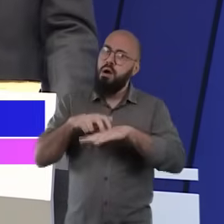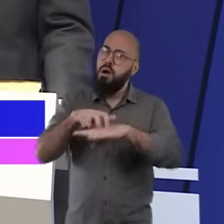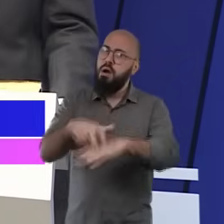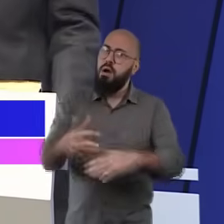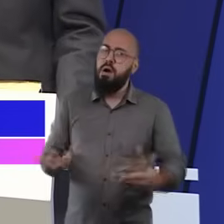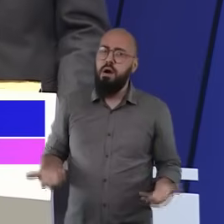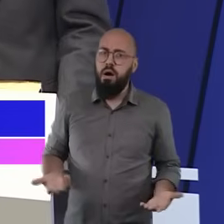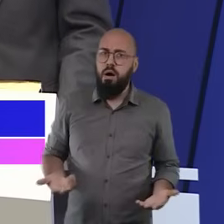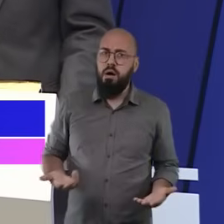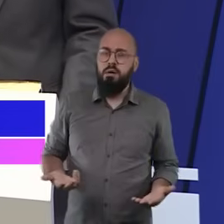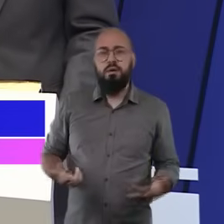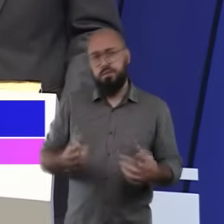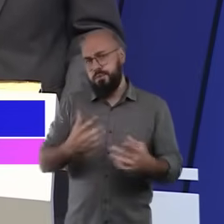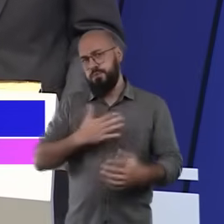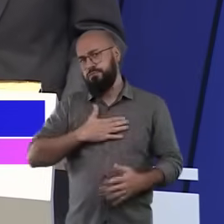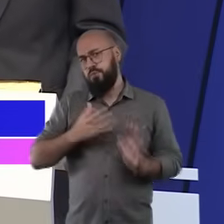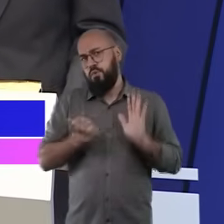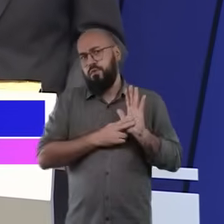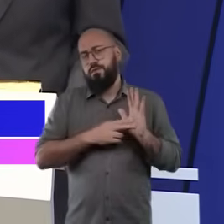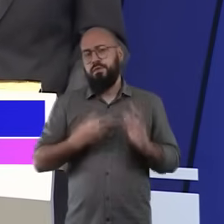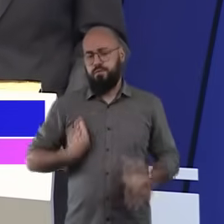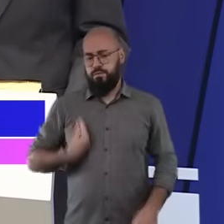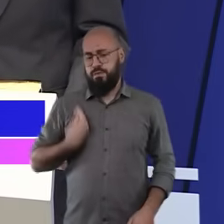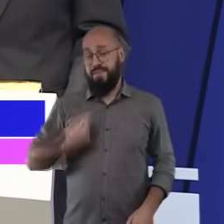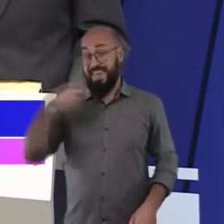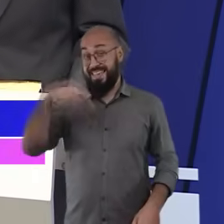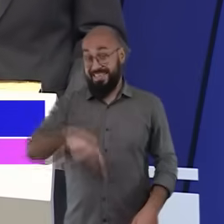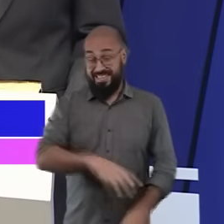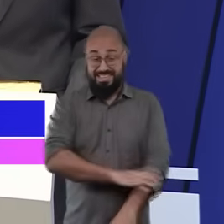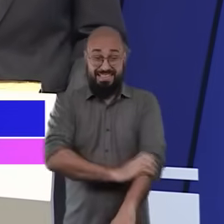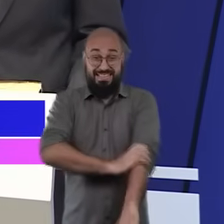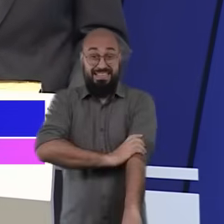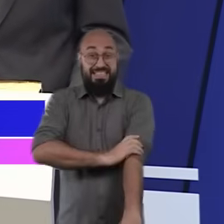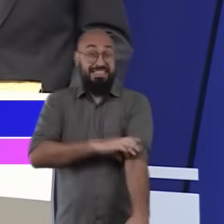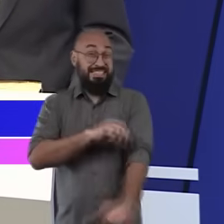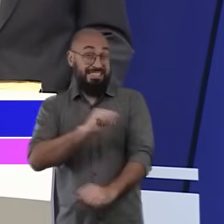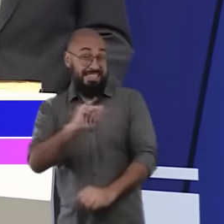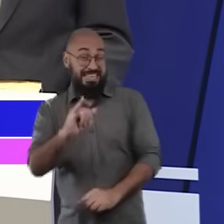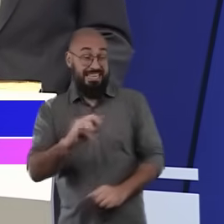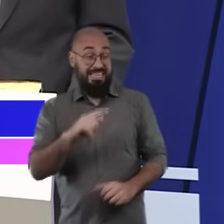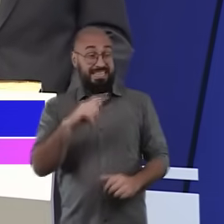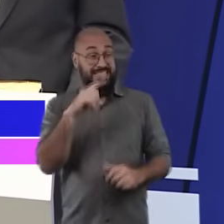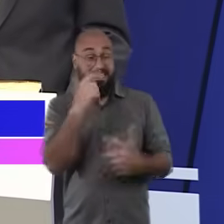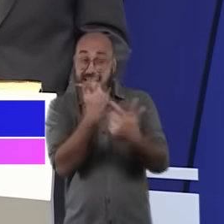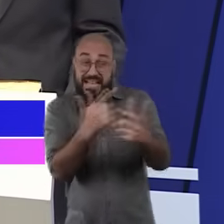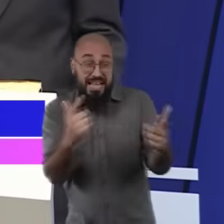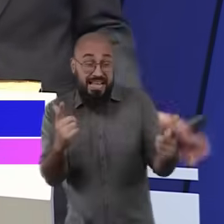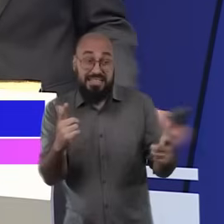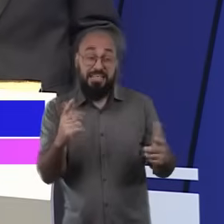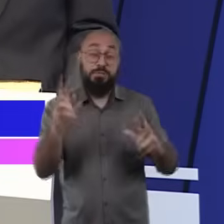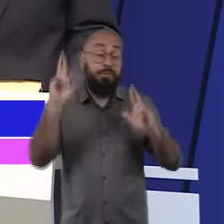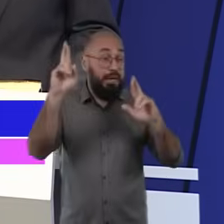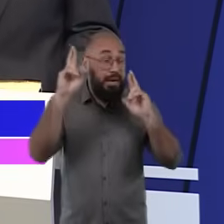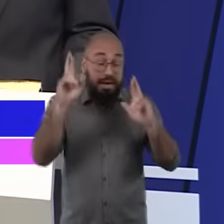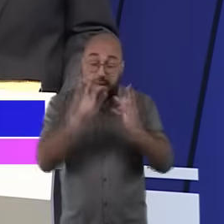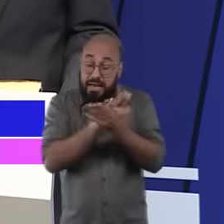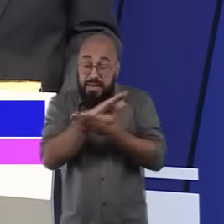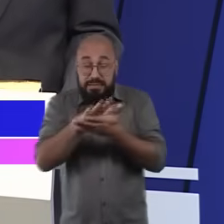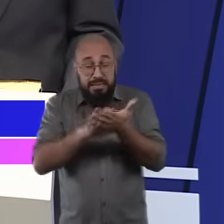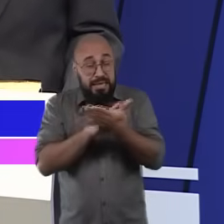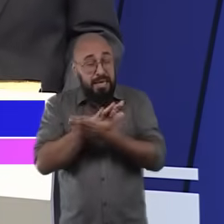Porque, eu confesso a você, viver nesse mundo sem esperança deve ser